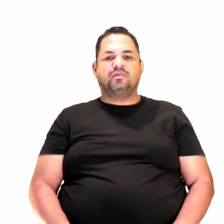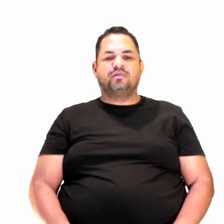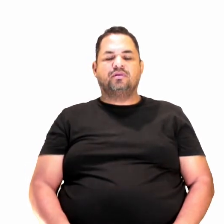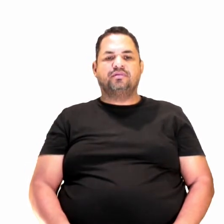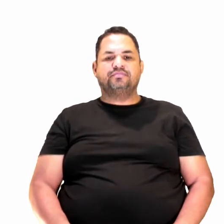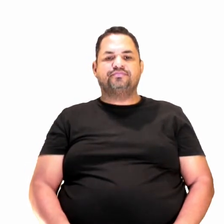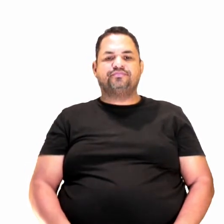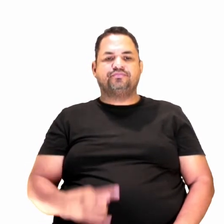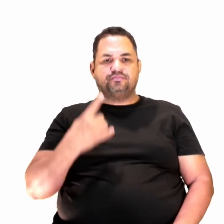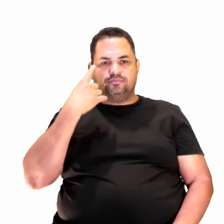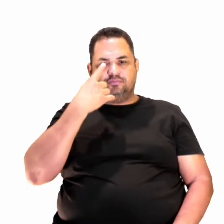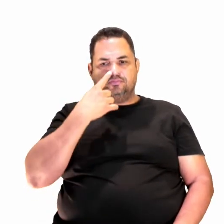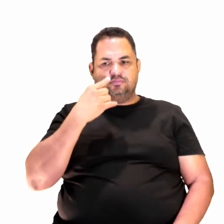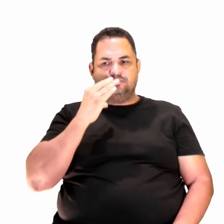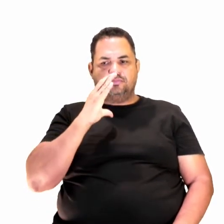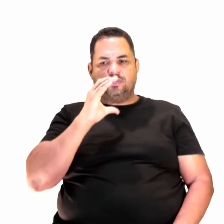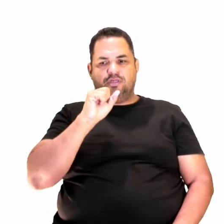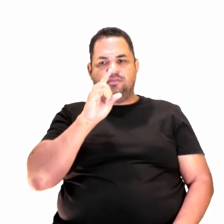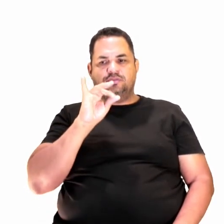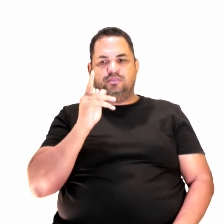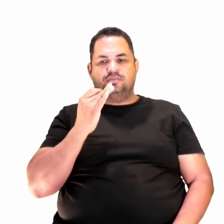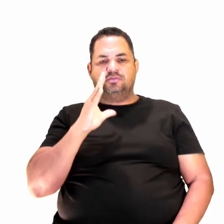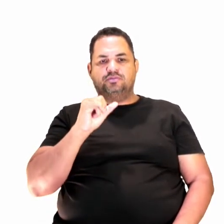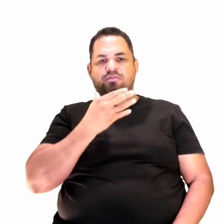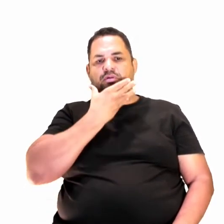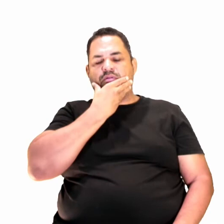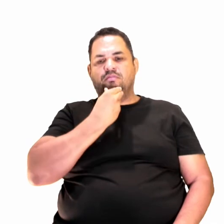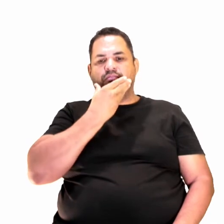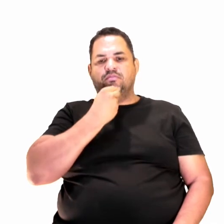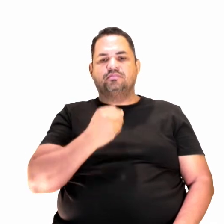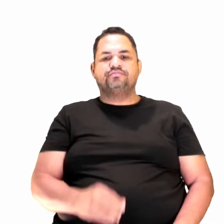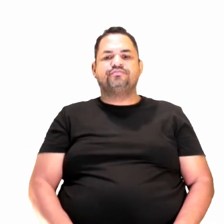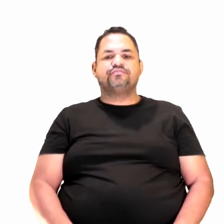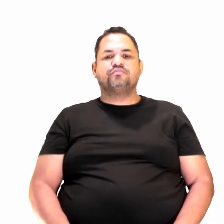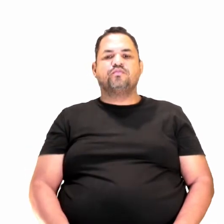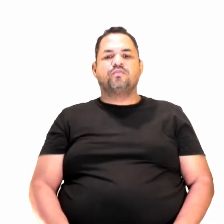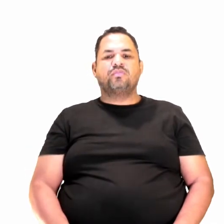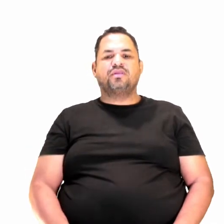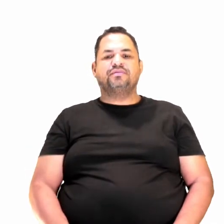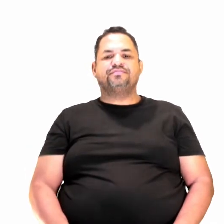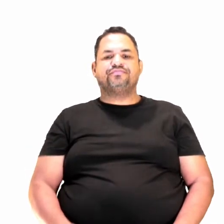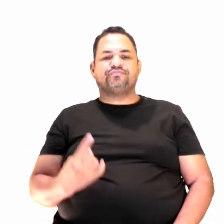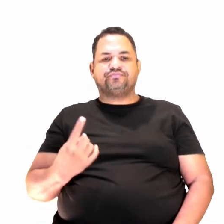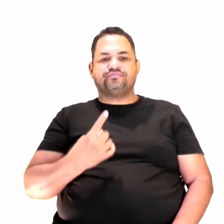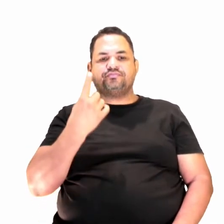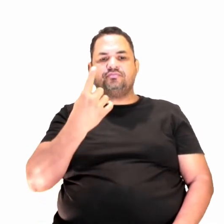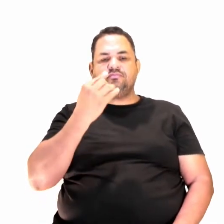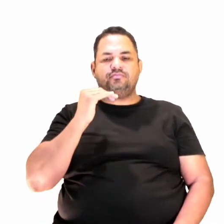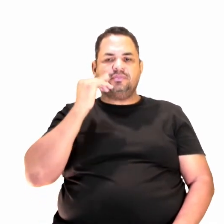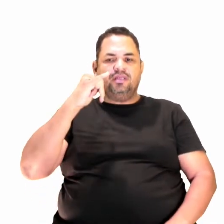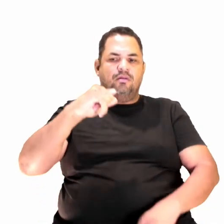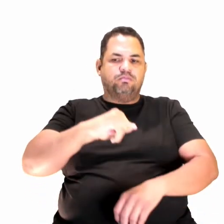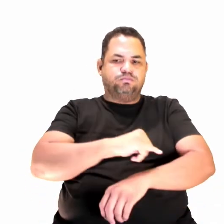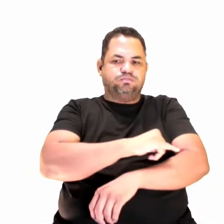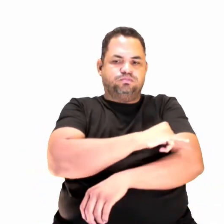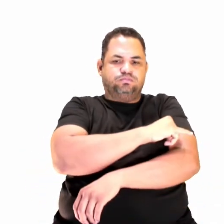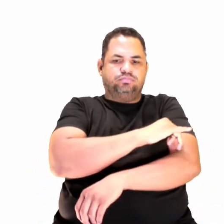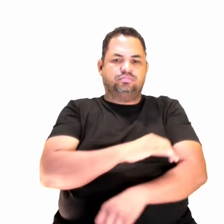adjetivos para dizer sobre a beleza de alguém. Então, quando você quer dizer que alguém é bonito, né, você